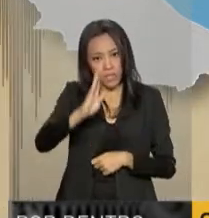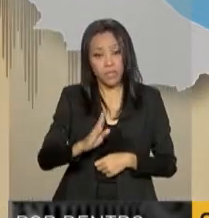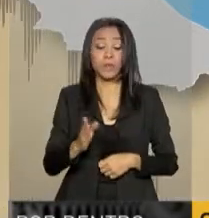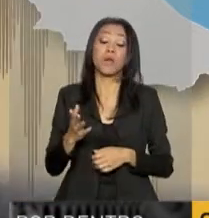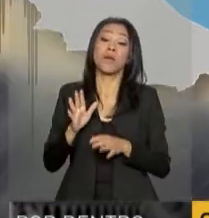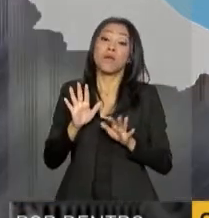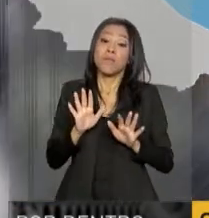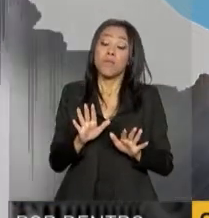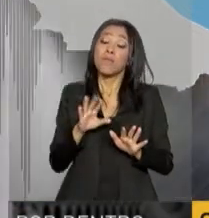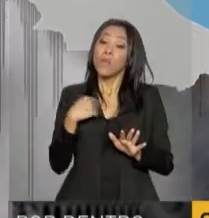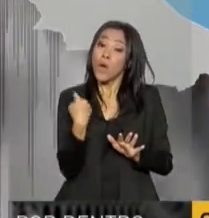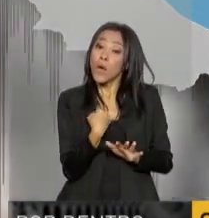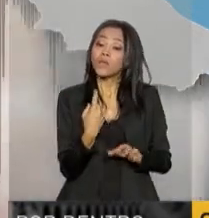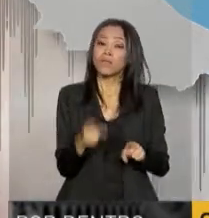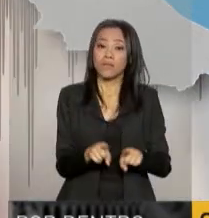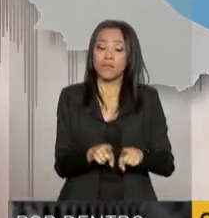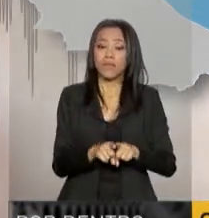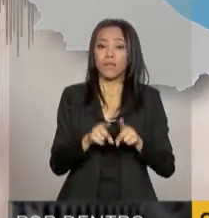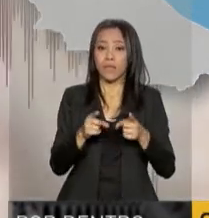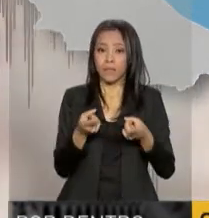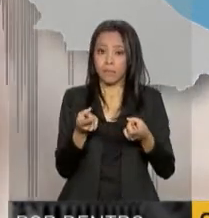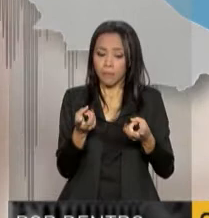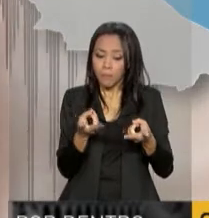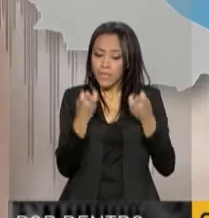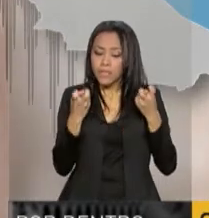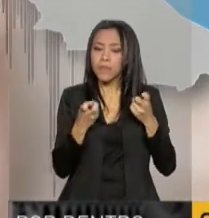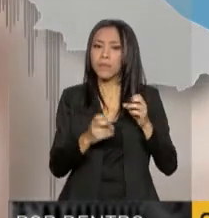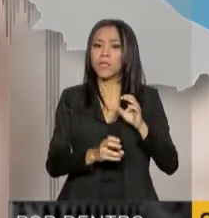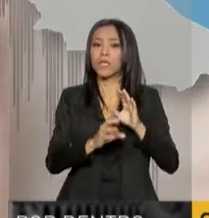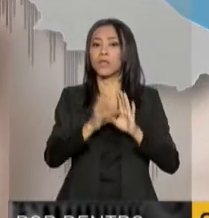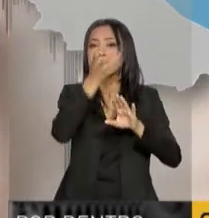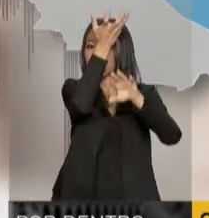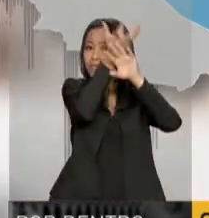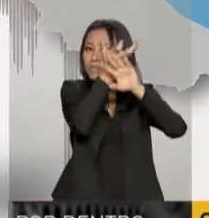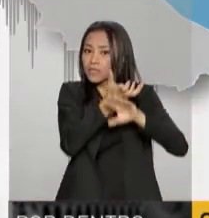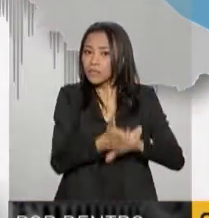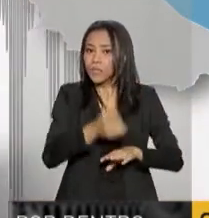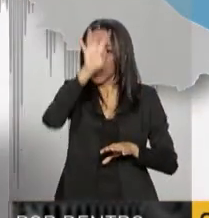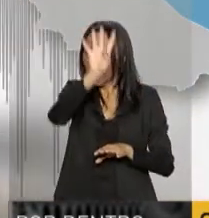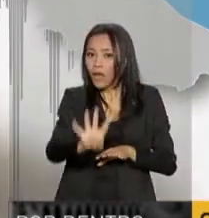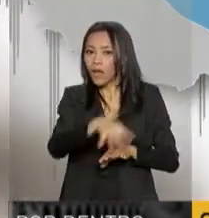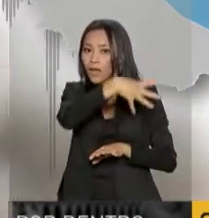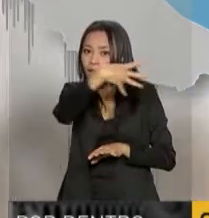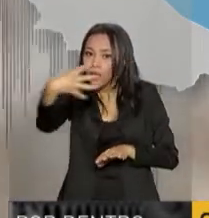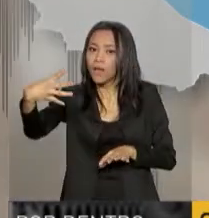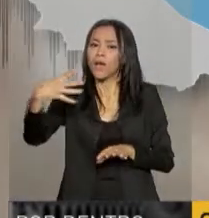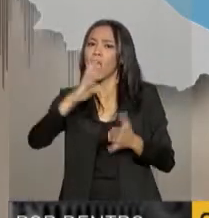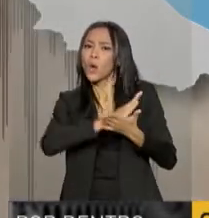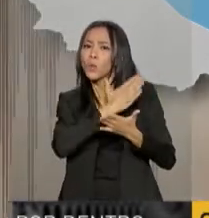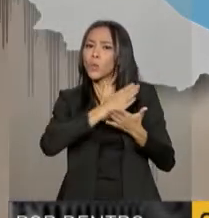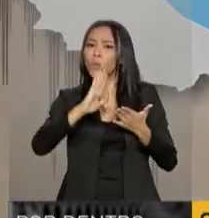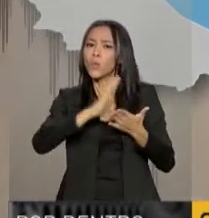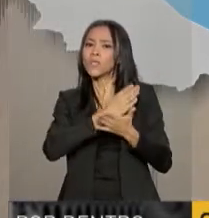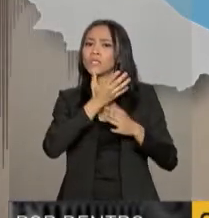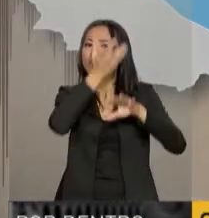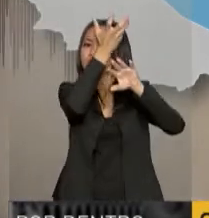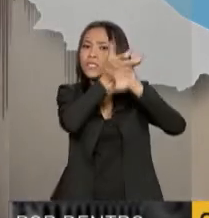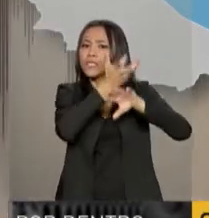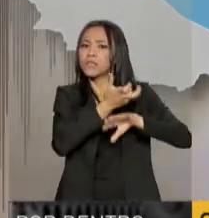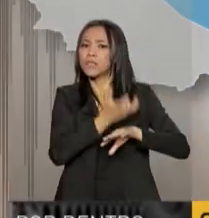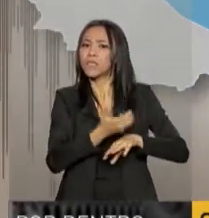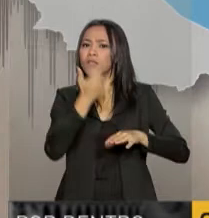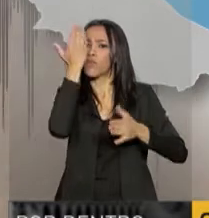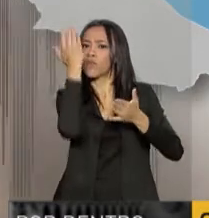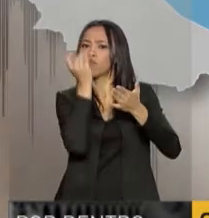que dentro da base nacional comum curricular algumas matérias foram excluídas